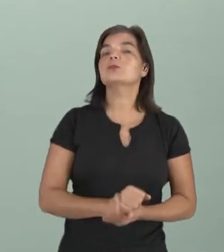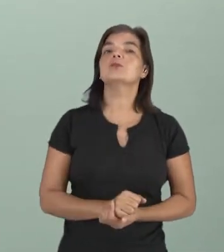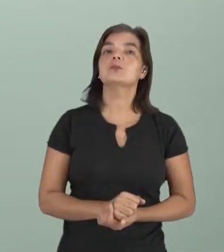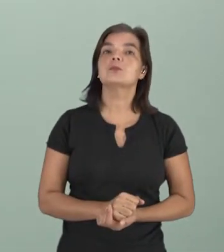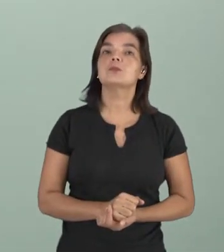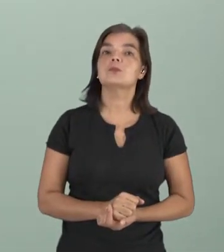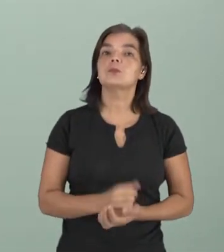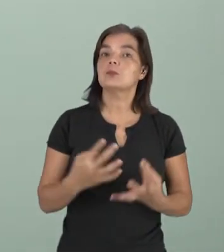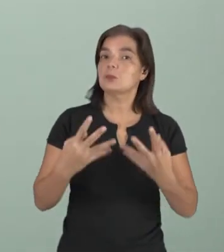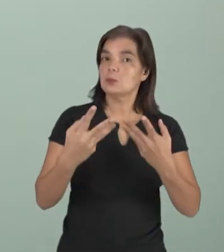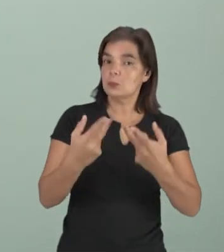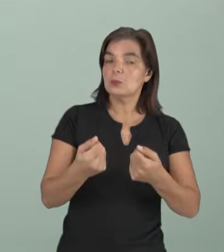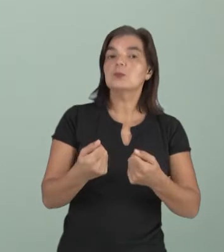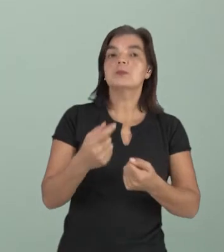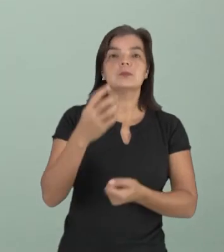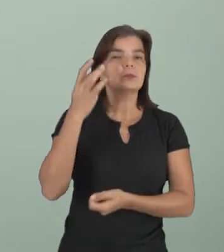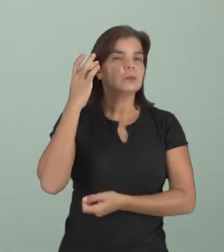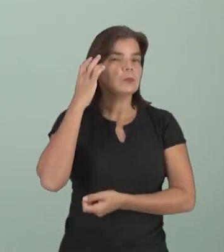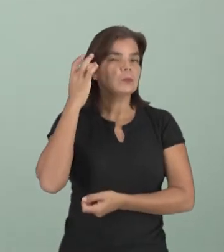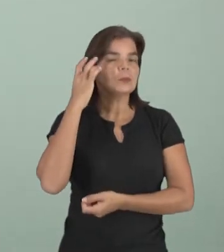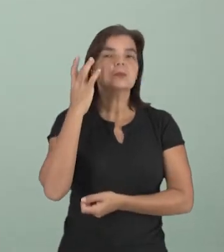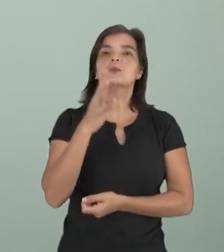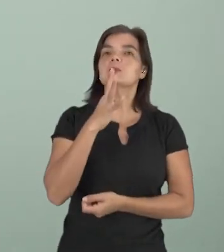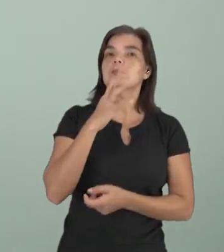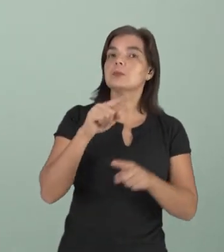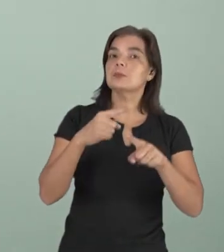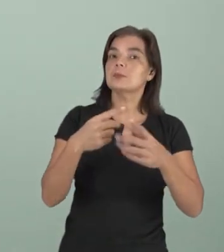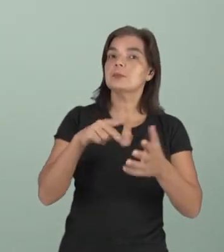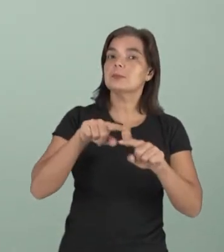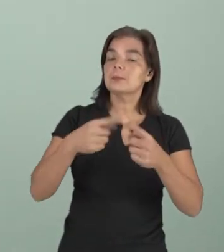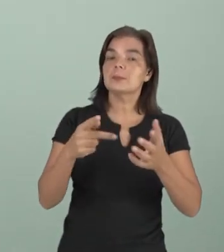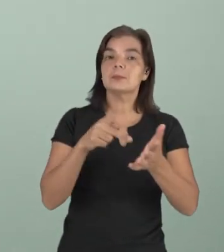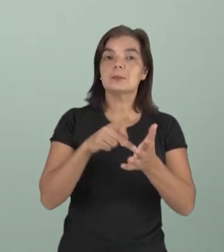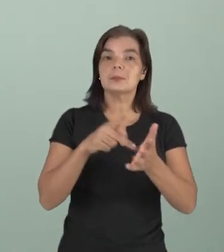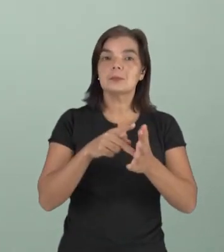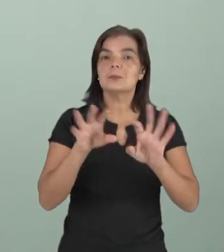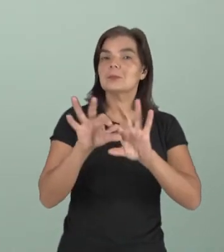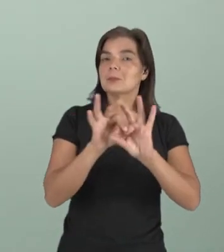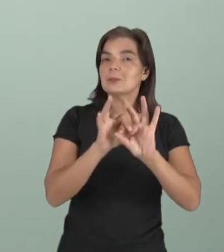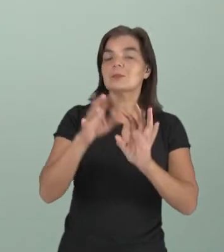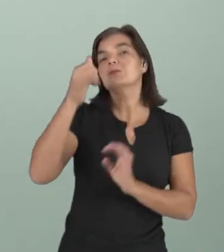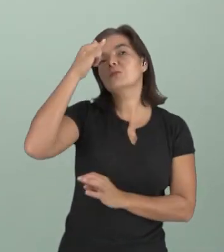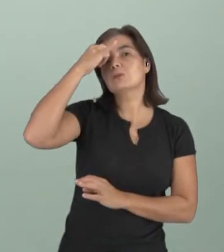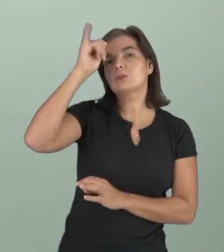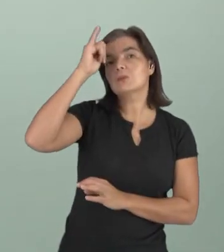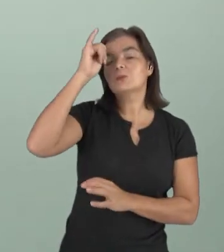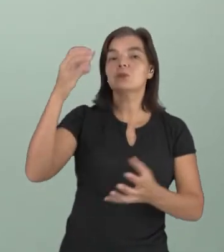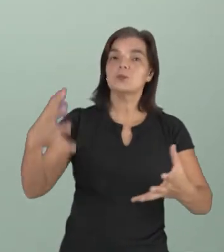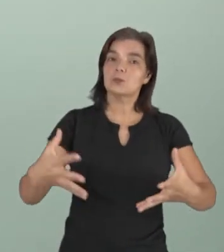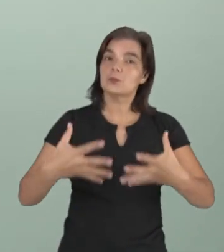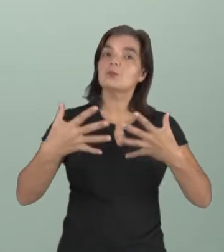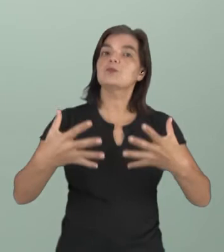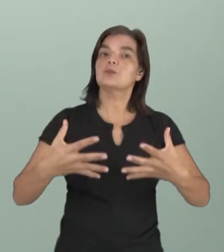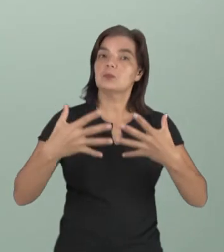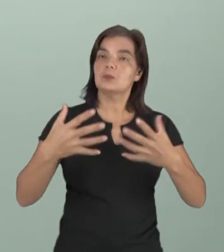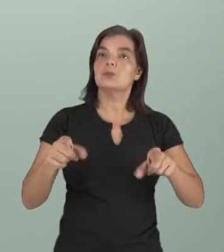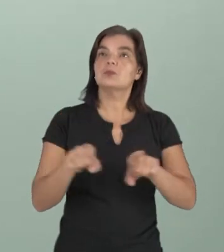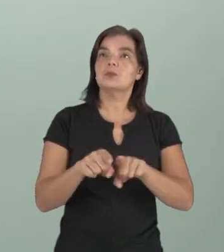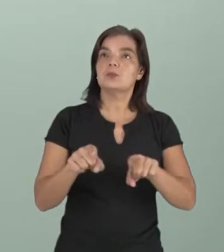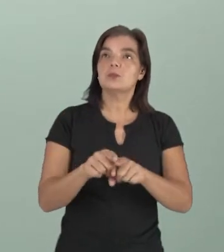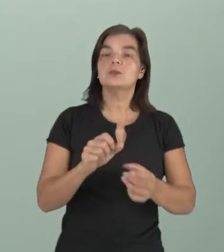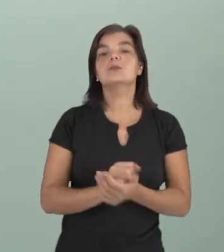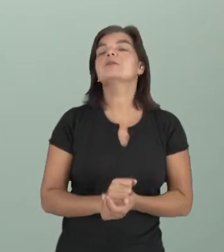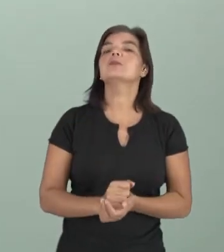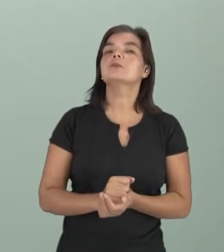do quanto tudo que nós supomos conhecer, na verdade, é a associação de ideias. Nós recebemos estímulos físicos,